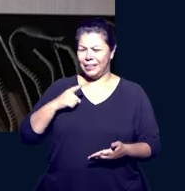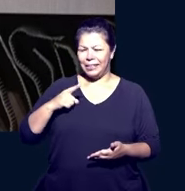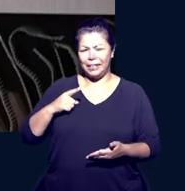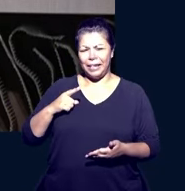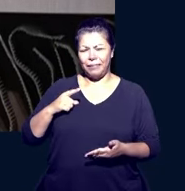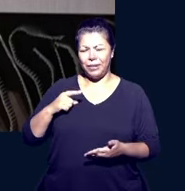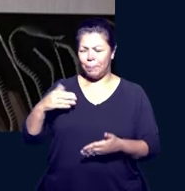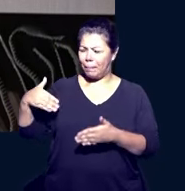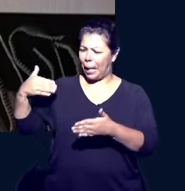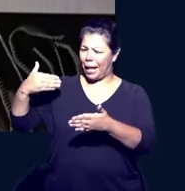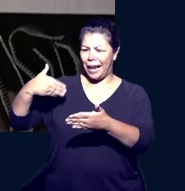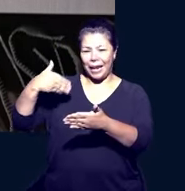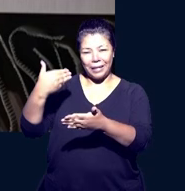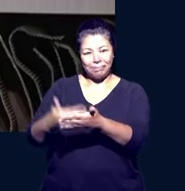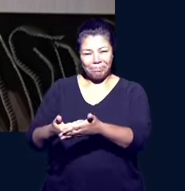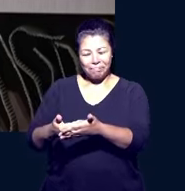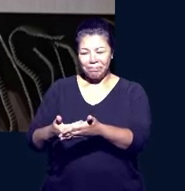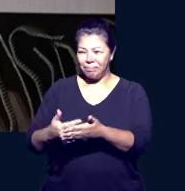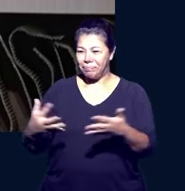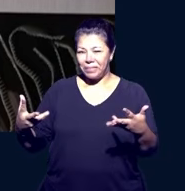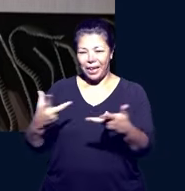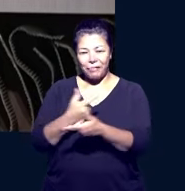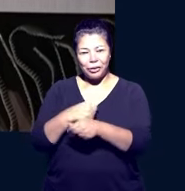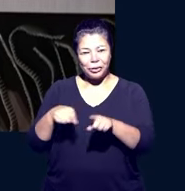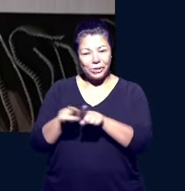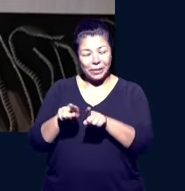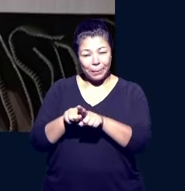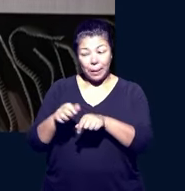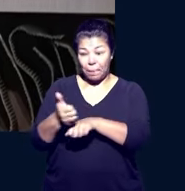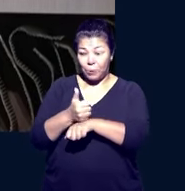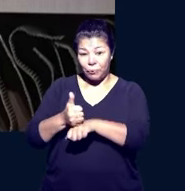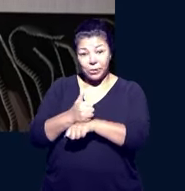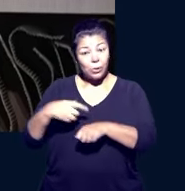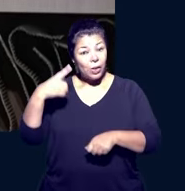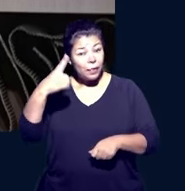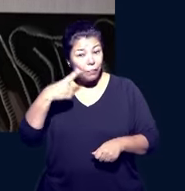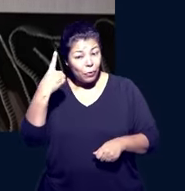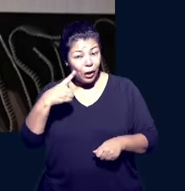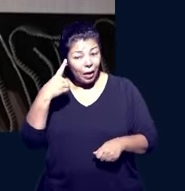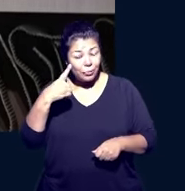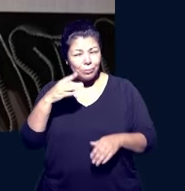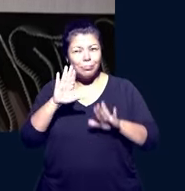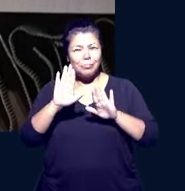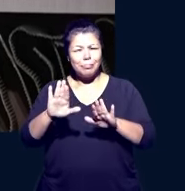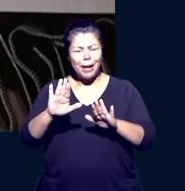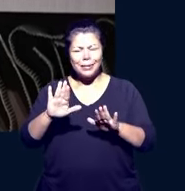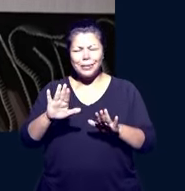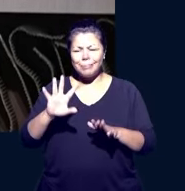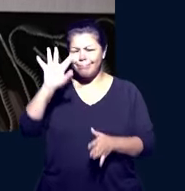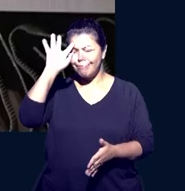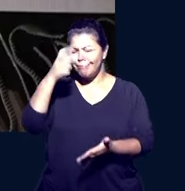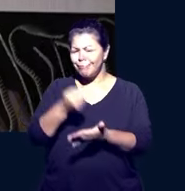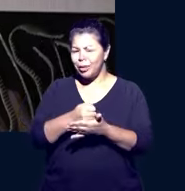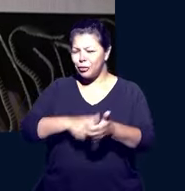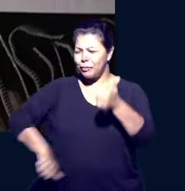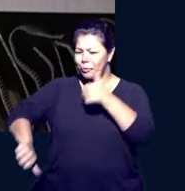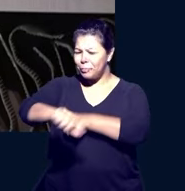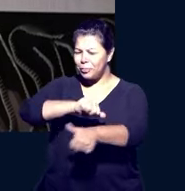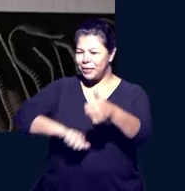de advogado e alguns anos atrás decidiu mudar de carreira